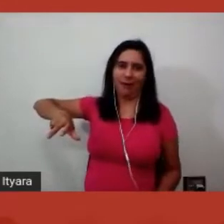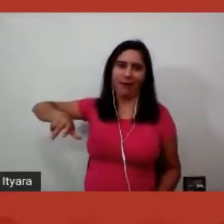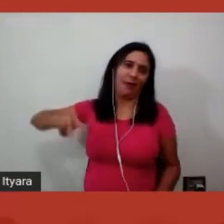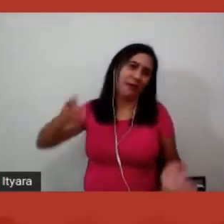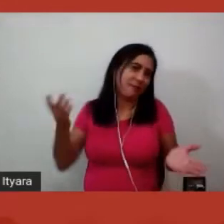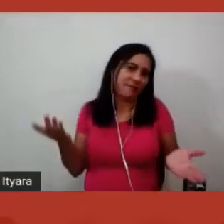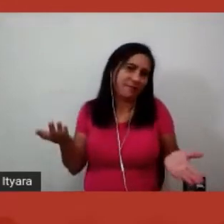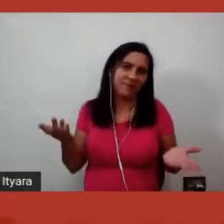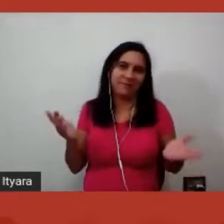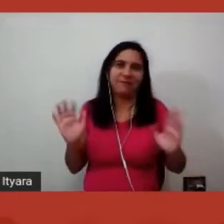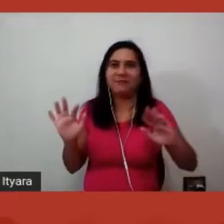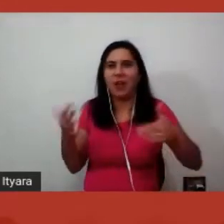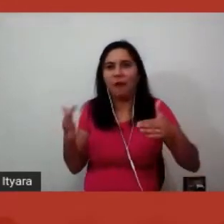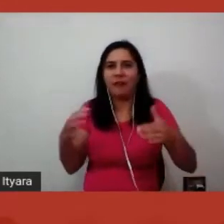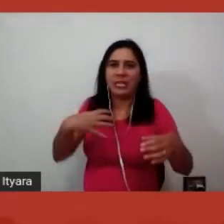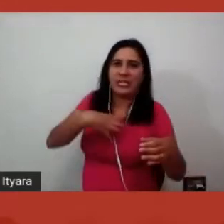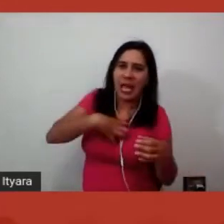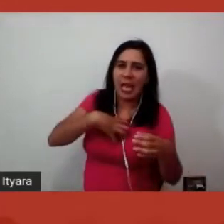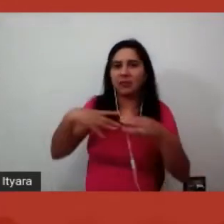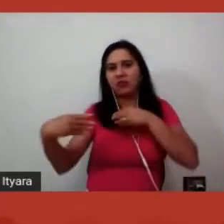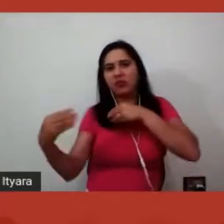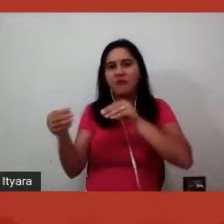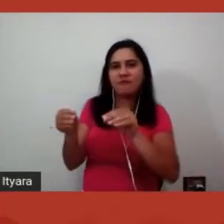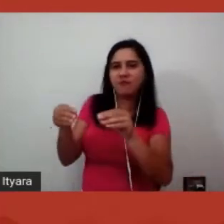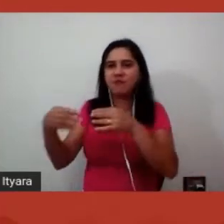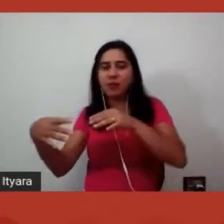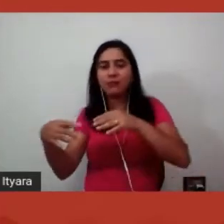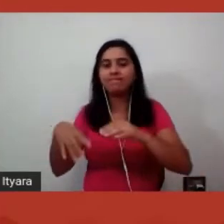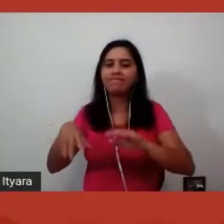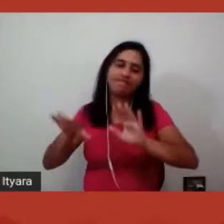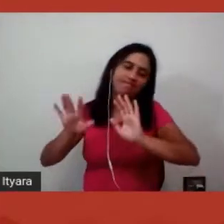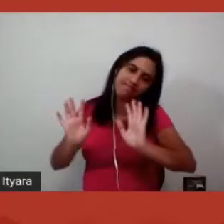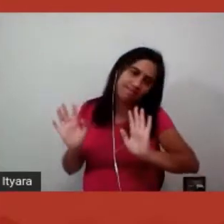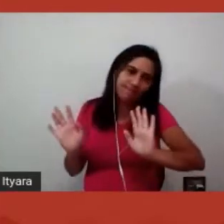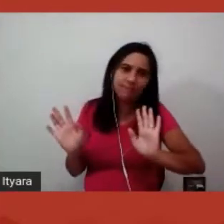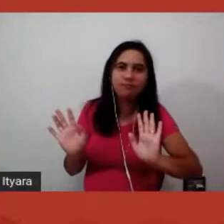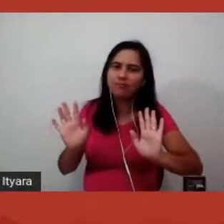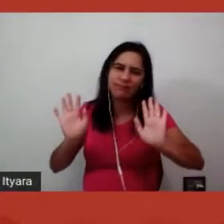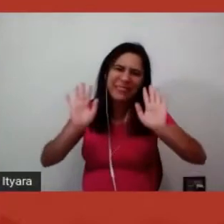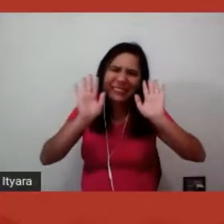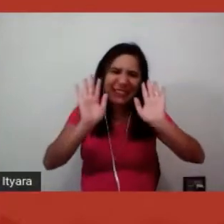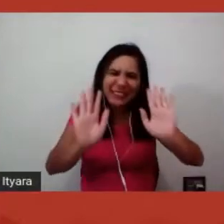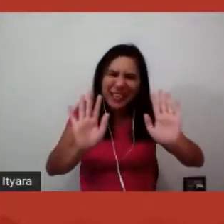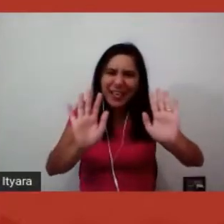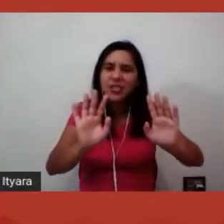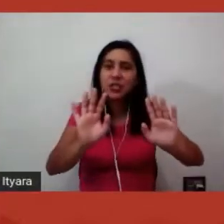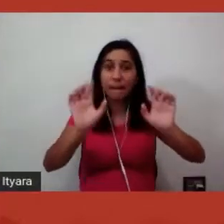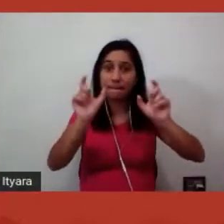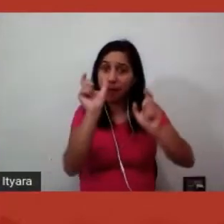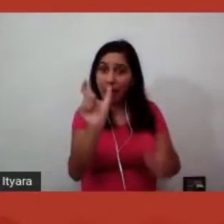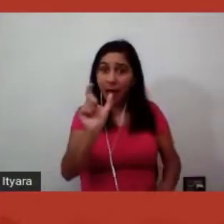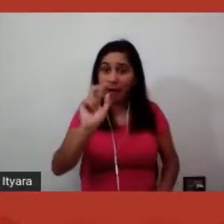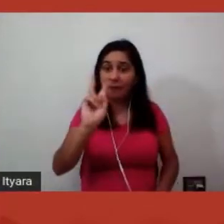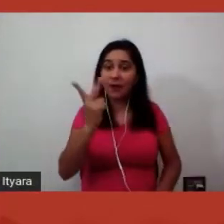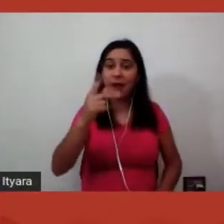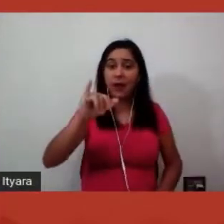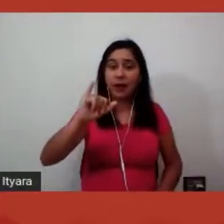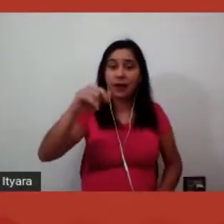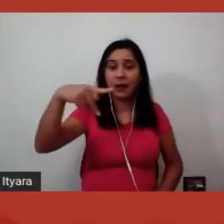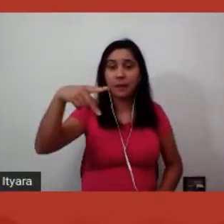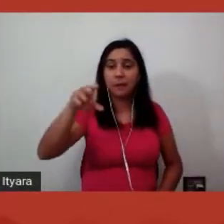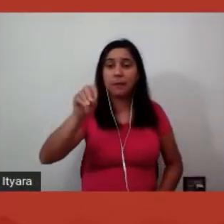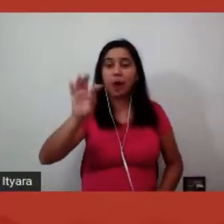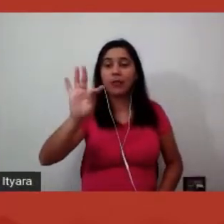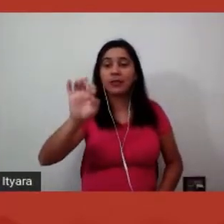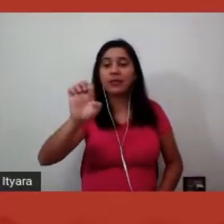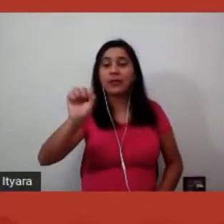em algumas situações, né? Então, acho que vamos deixar o termo hipótese um pouco mais aberto,